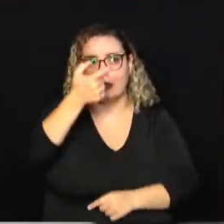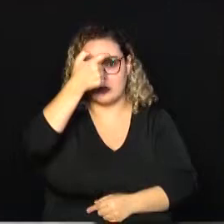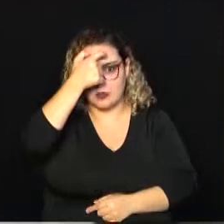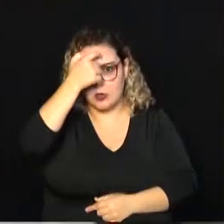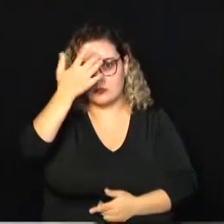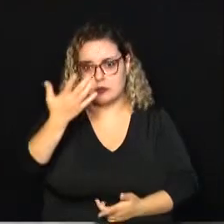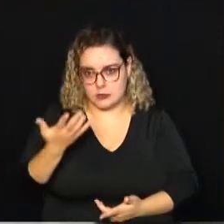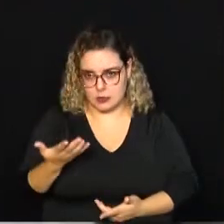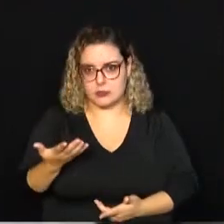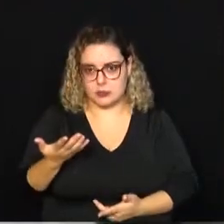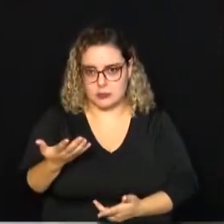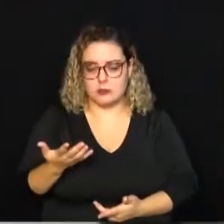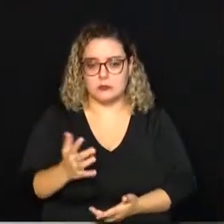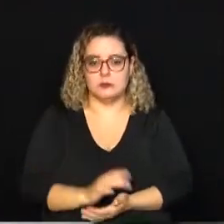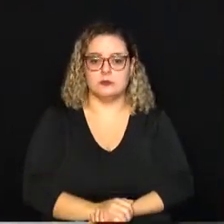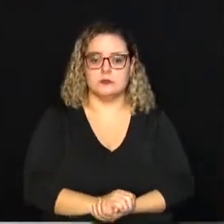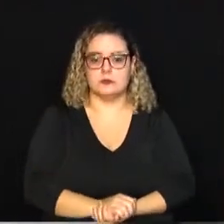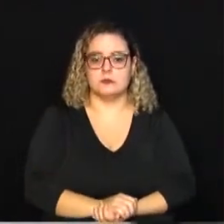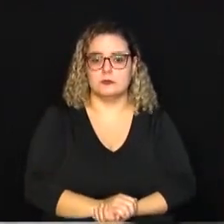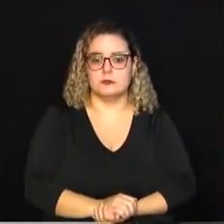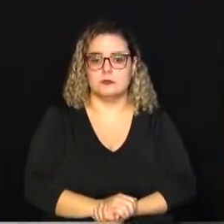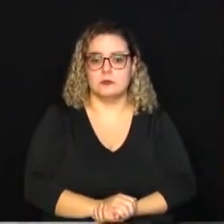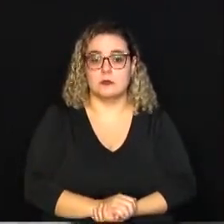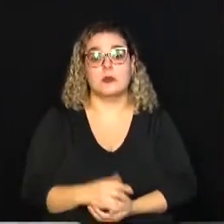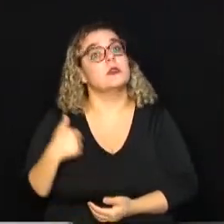existe tarefa maior do que